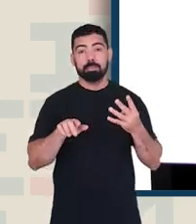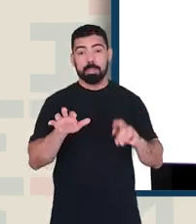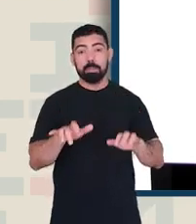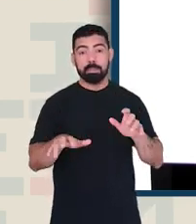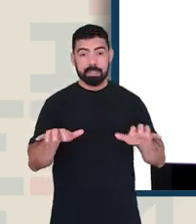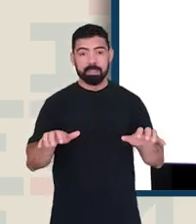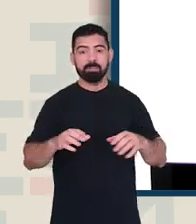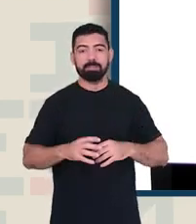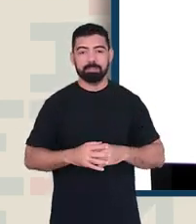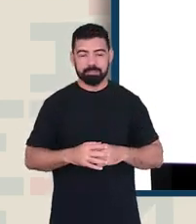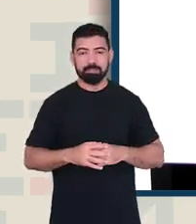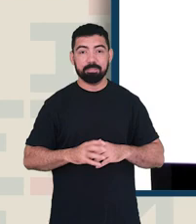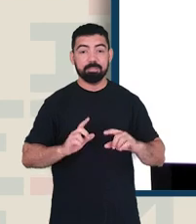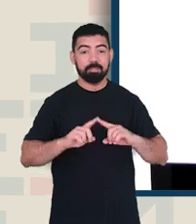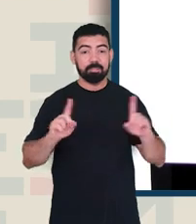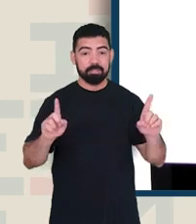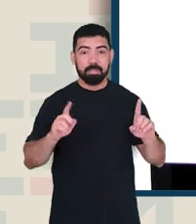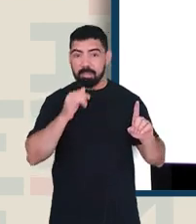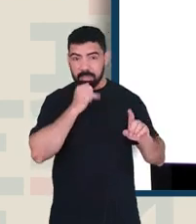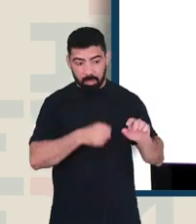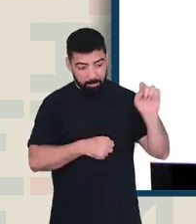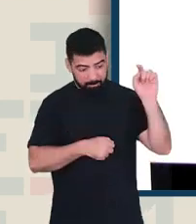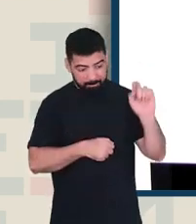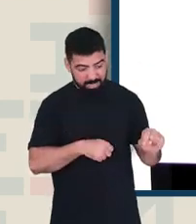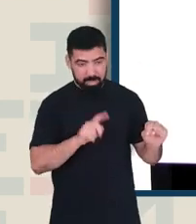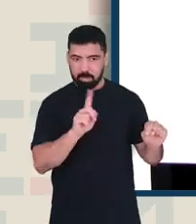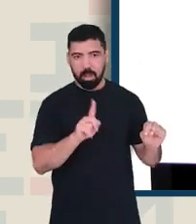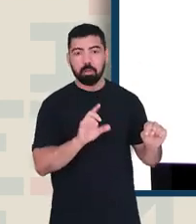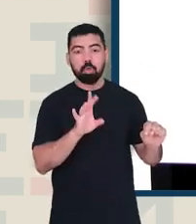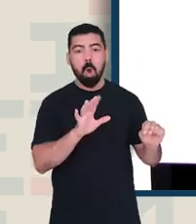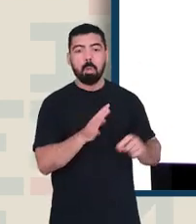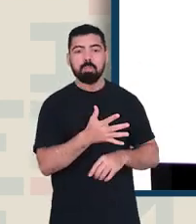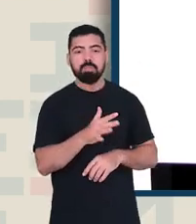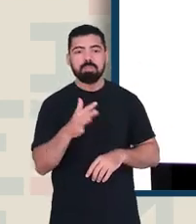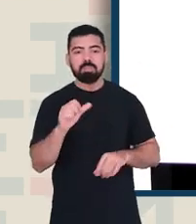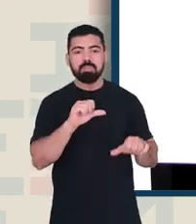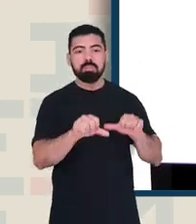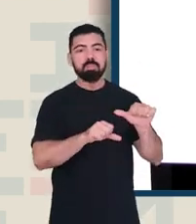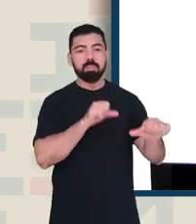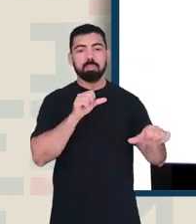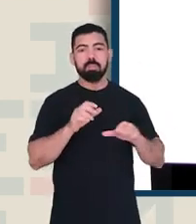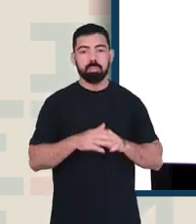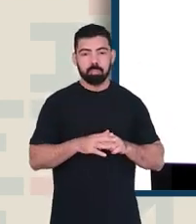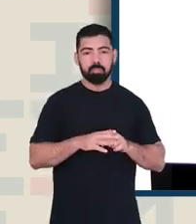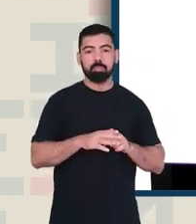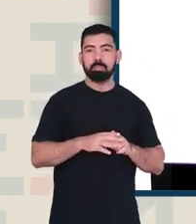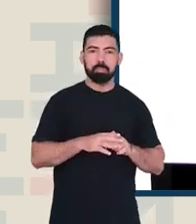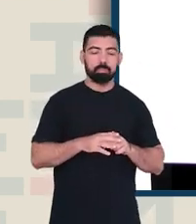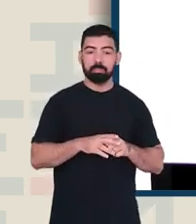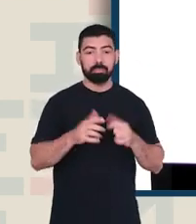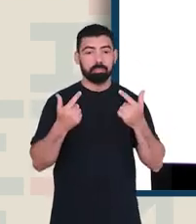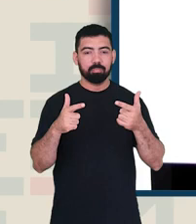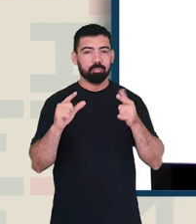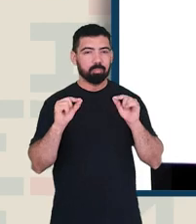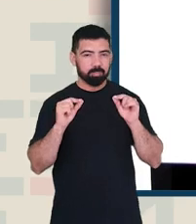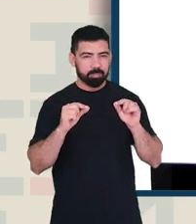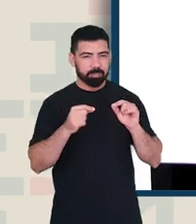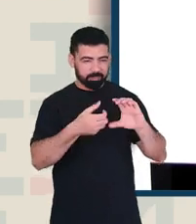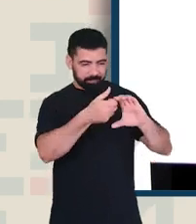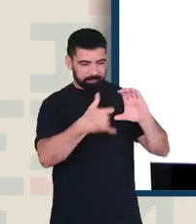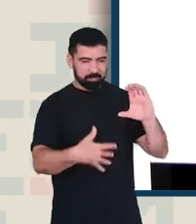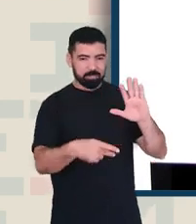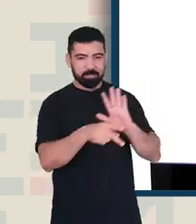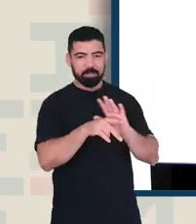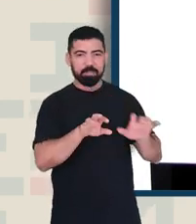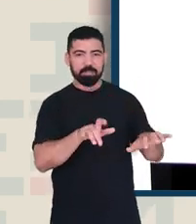piano, só que sem o ataque. Eu modifiquei o ataque para que não tenha essa